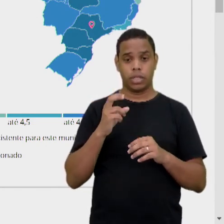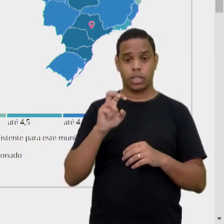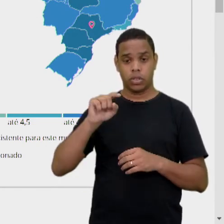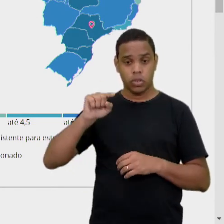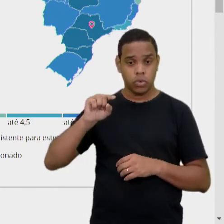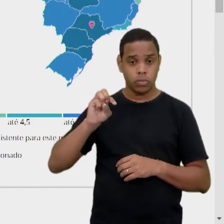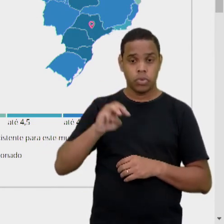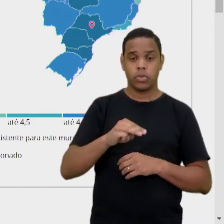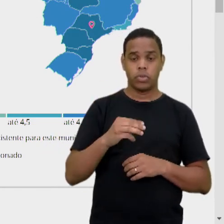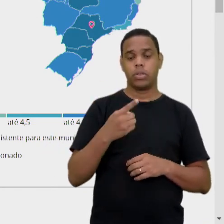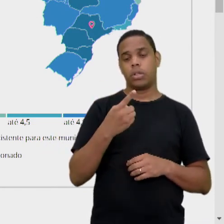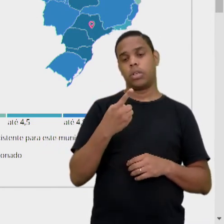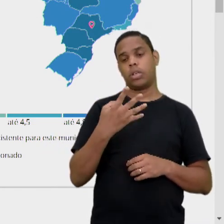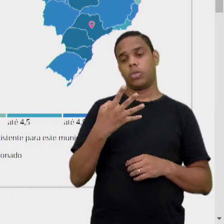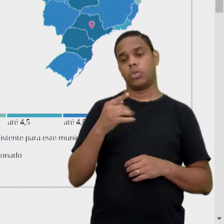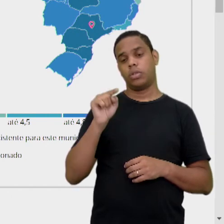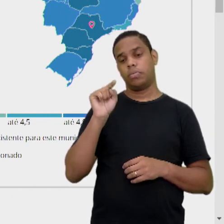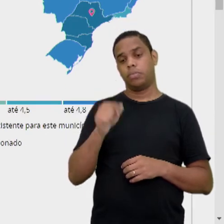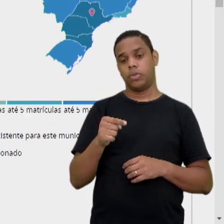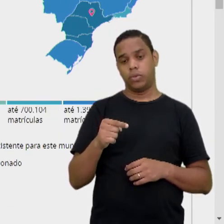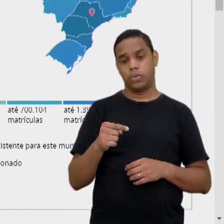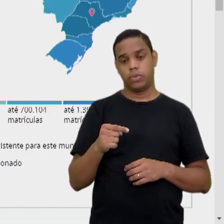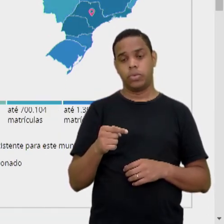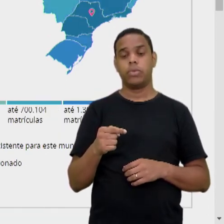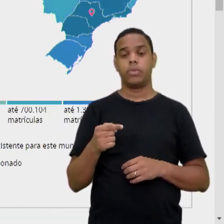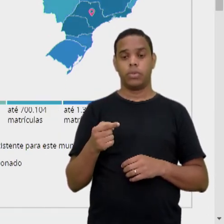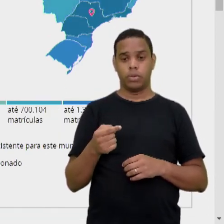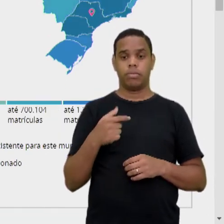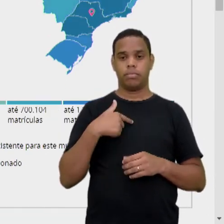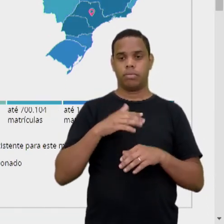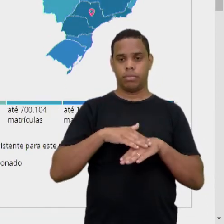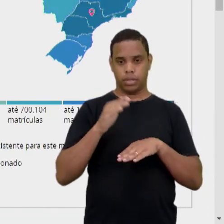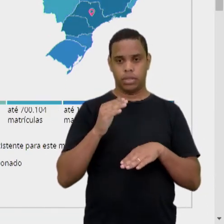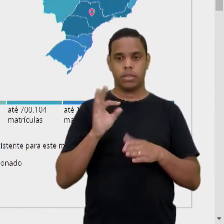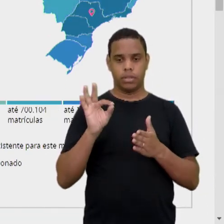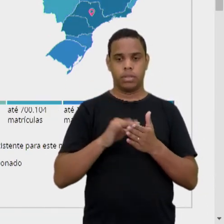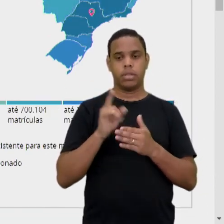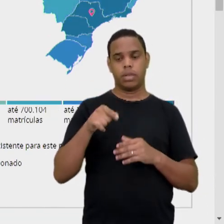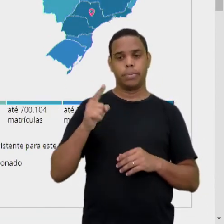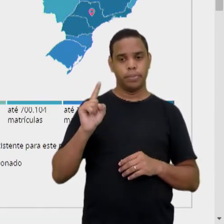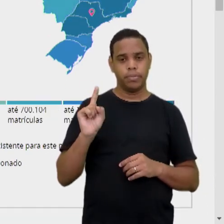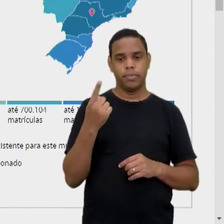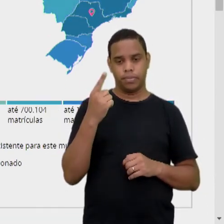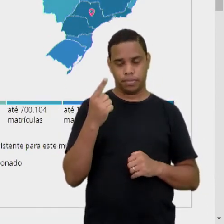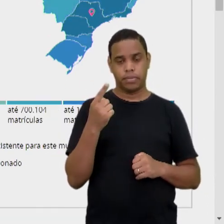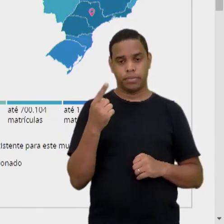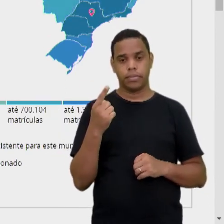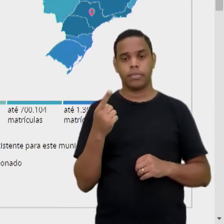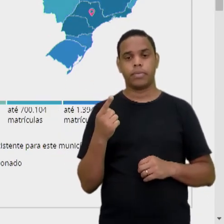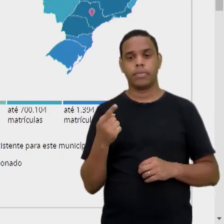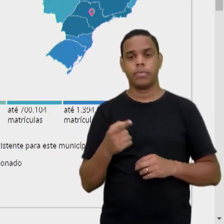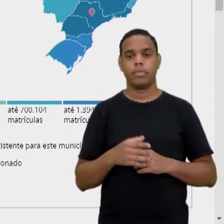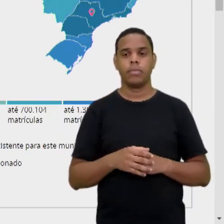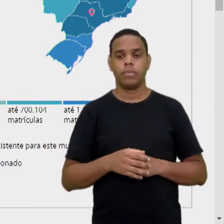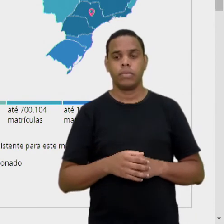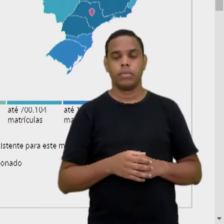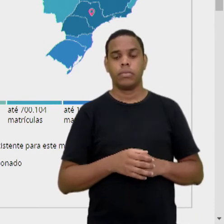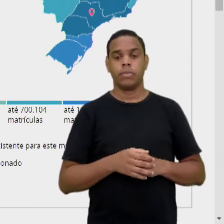milhões e 14 mil matrículas, né, um pouco mais do que esse valor. É a primeira, né, em relação